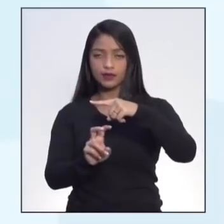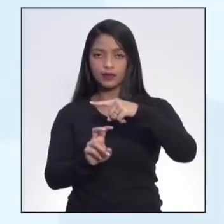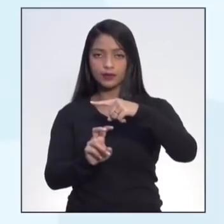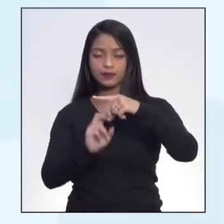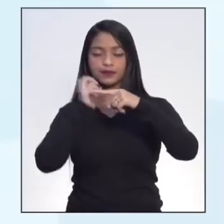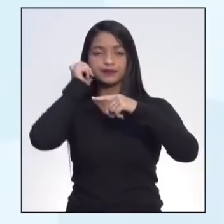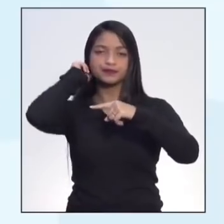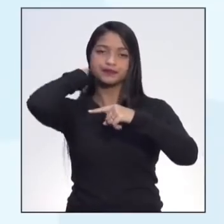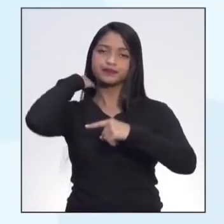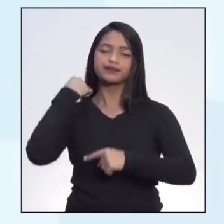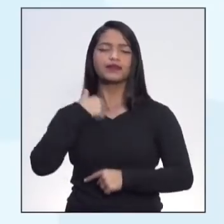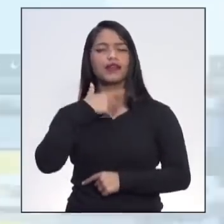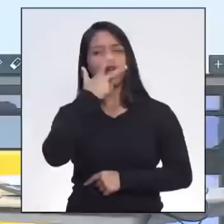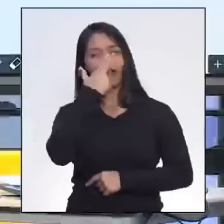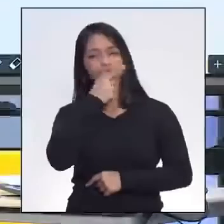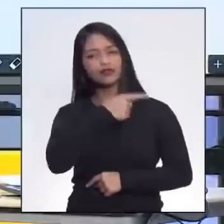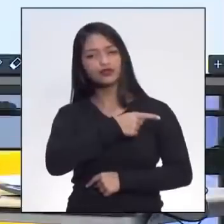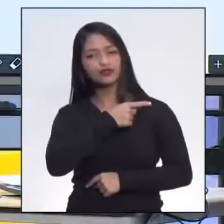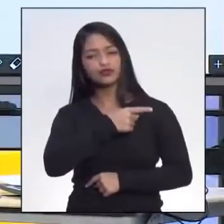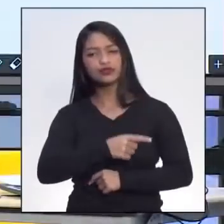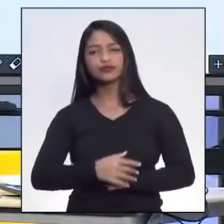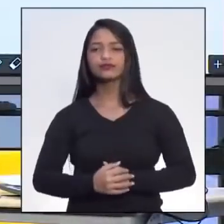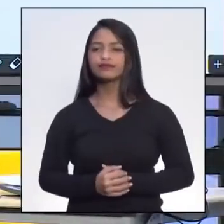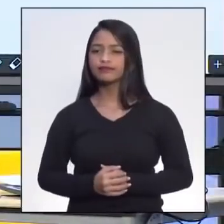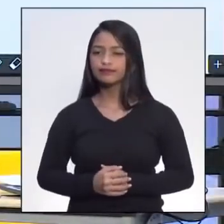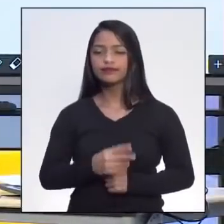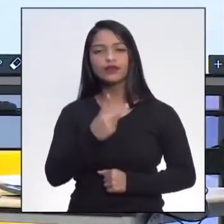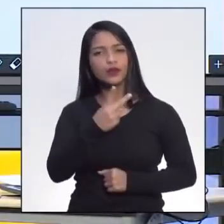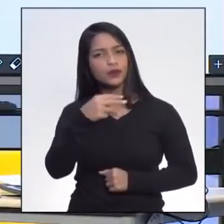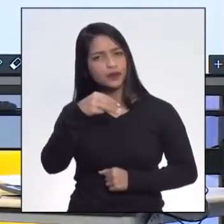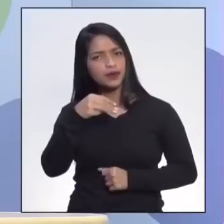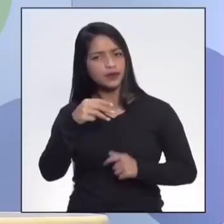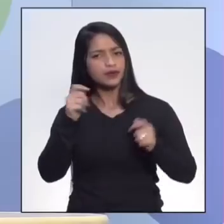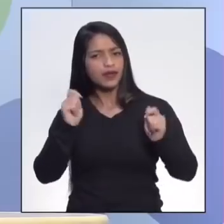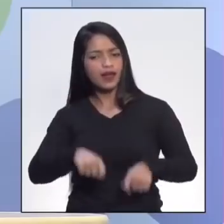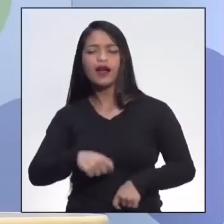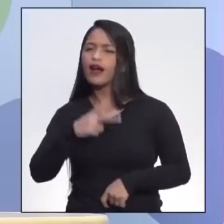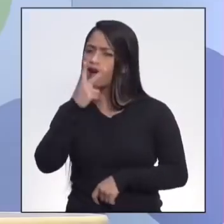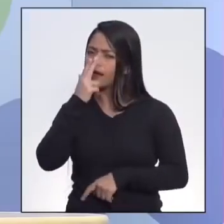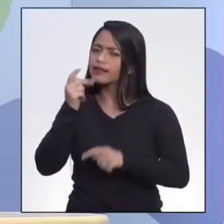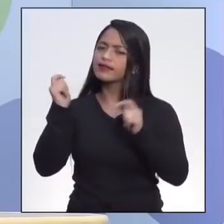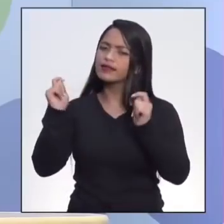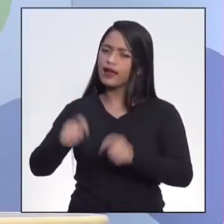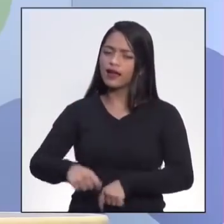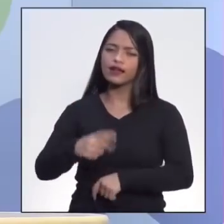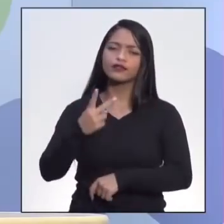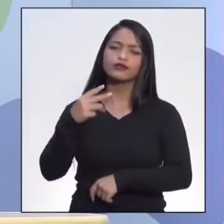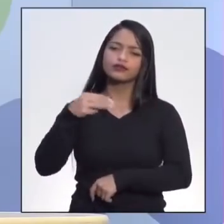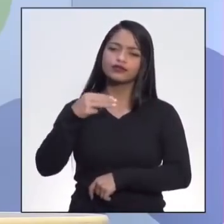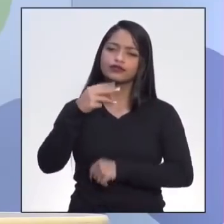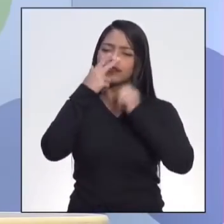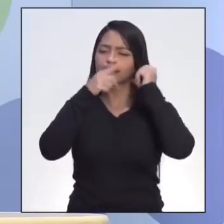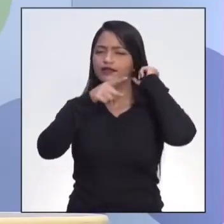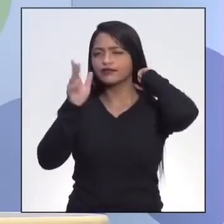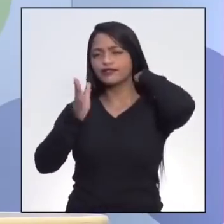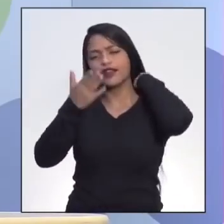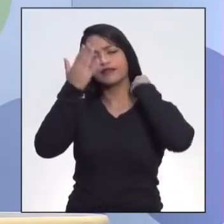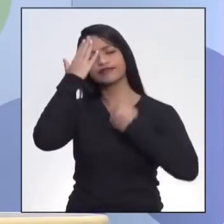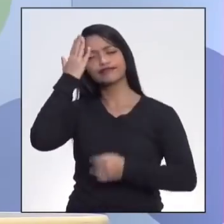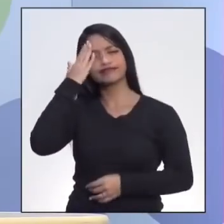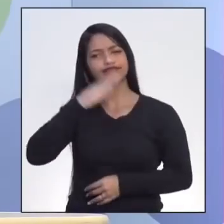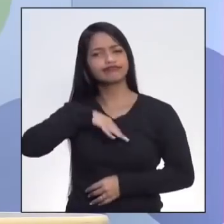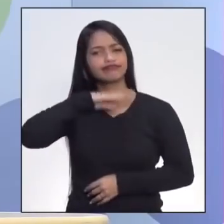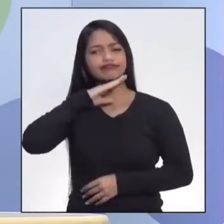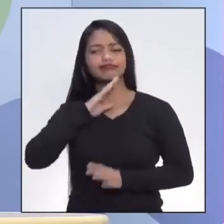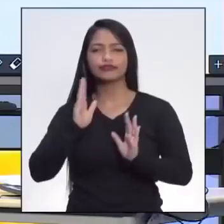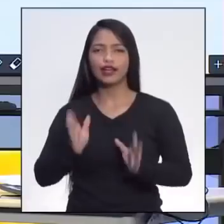3/5. Eu acho que essa... 2 minutinhos, né? Acho que sim, acho que eles já devem estar até craque nisso daí, deve